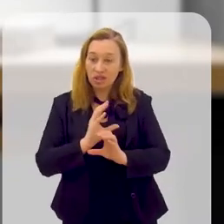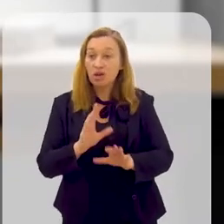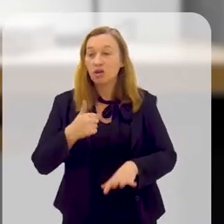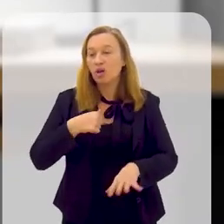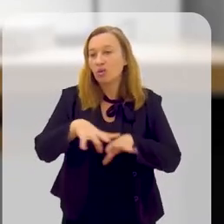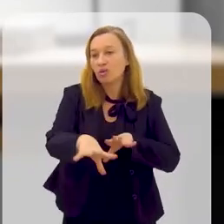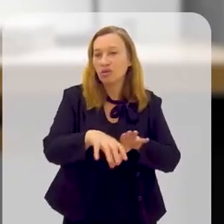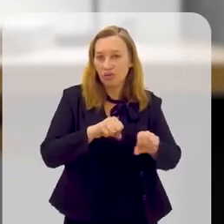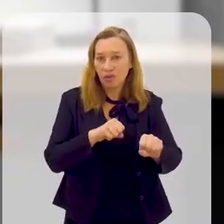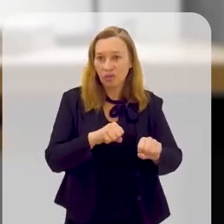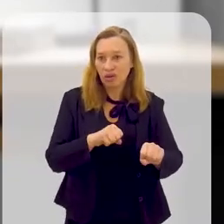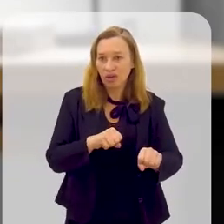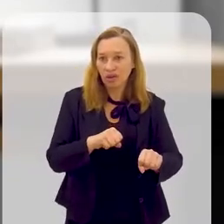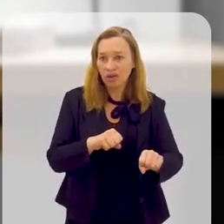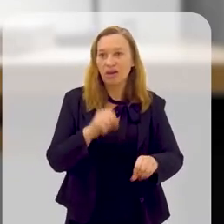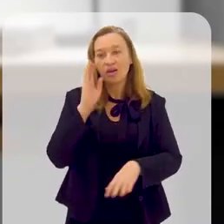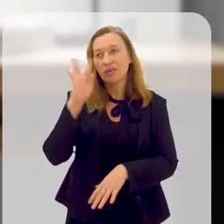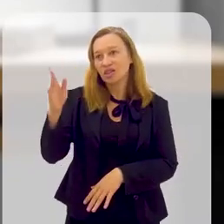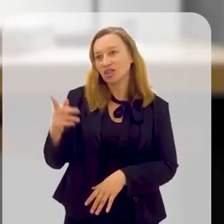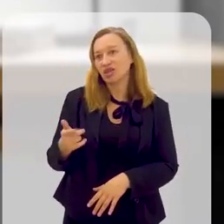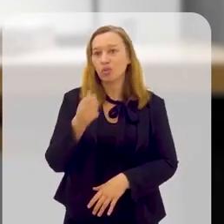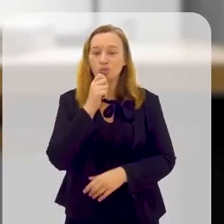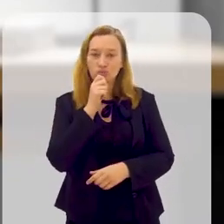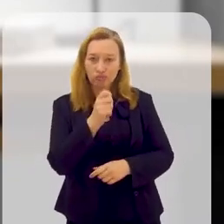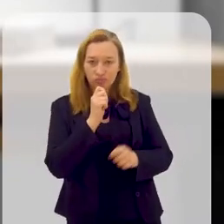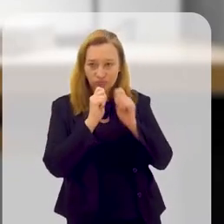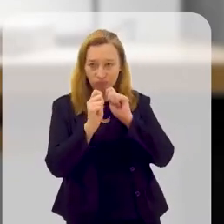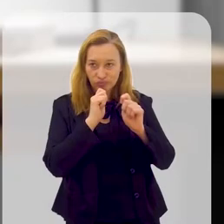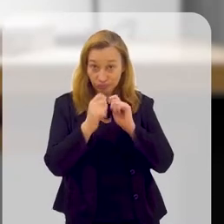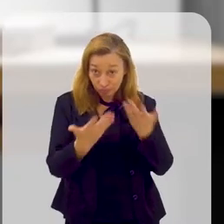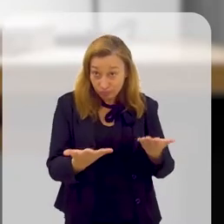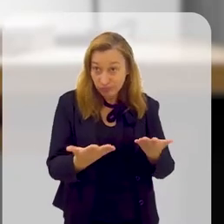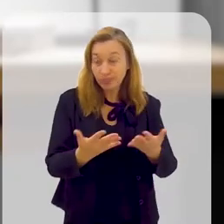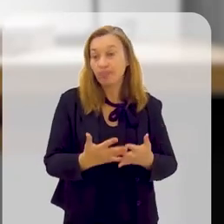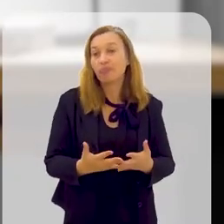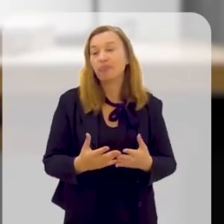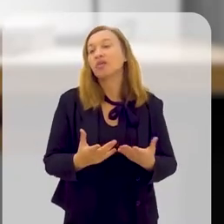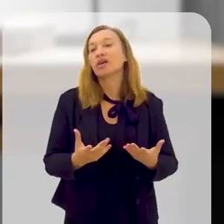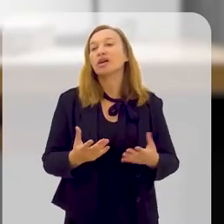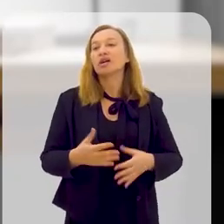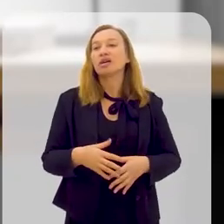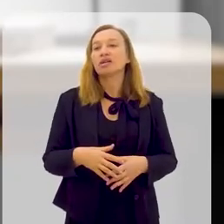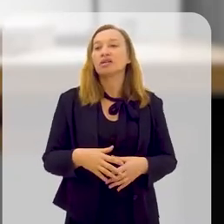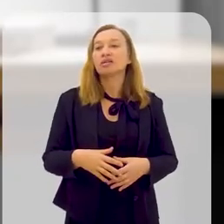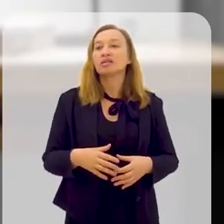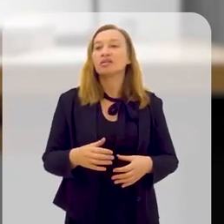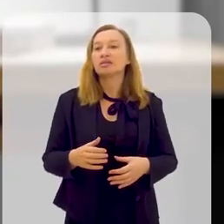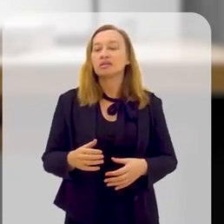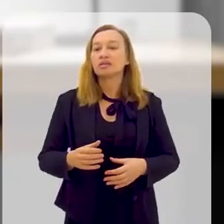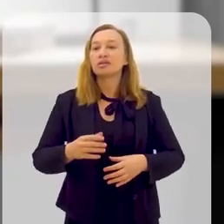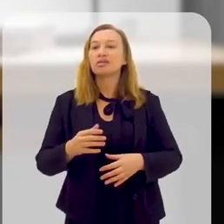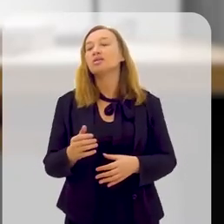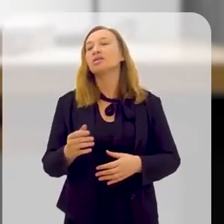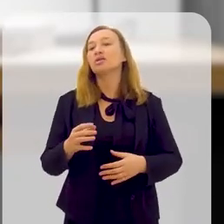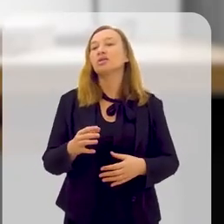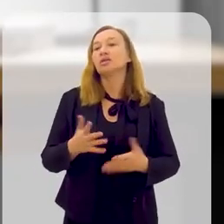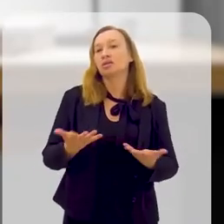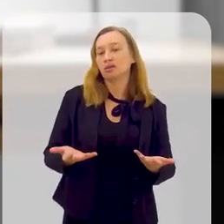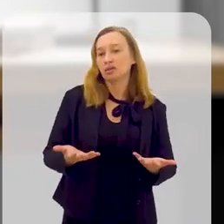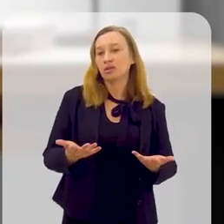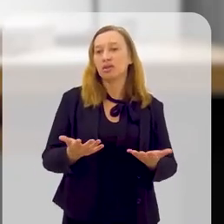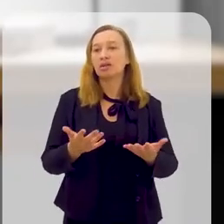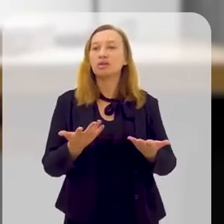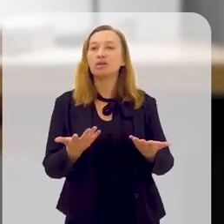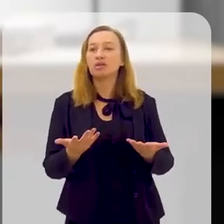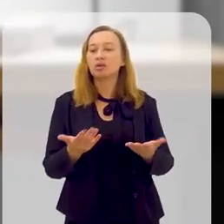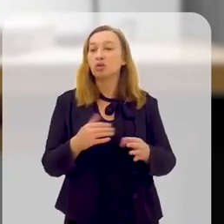comunicação quando eu me formei imagina uma jornalista né na faculdade de comunicação para